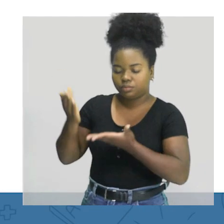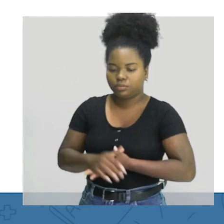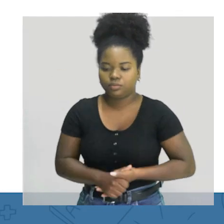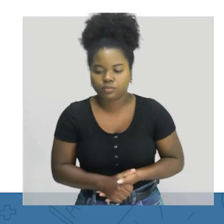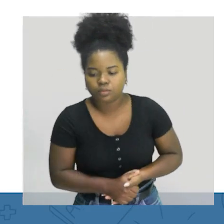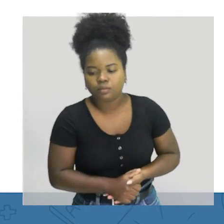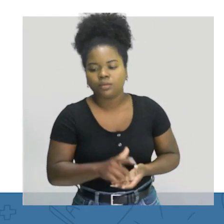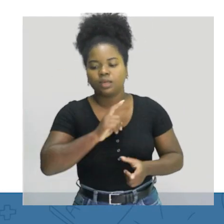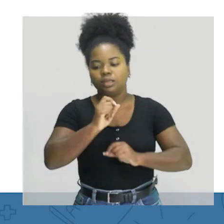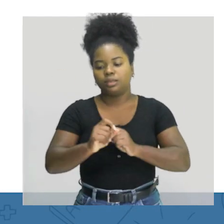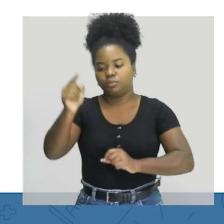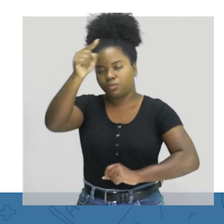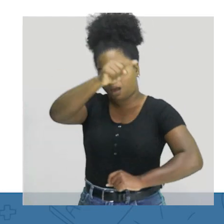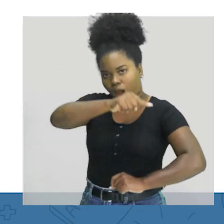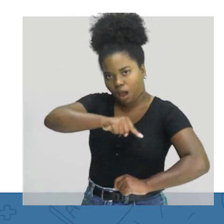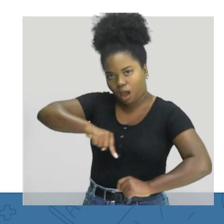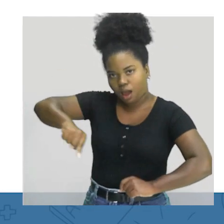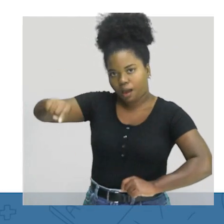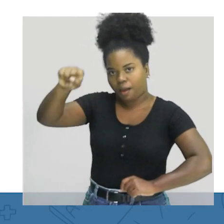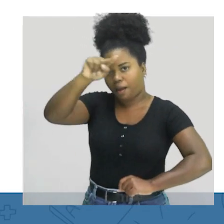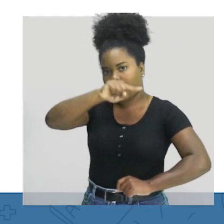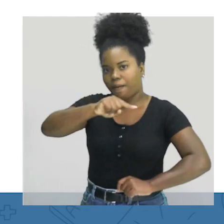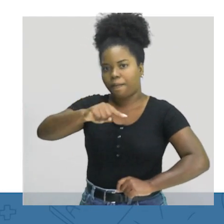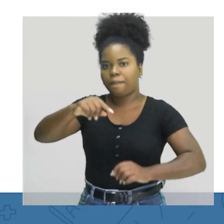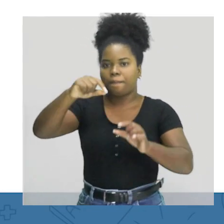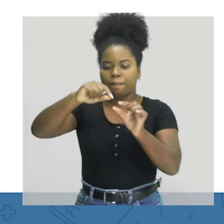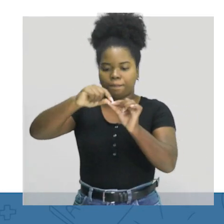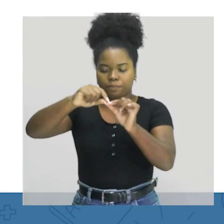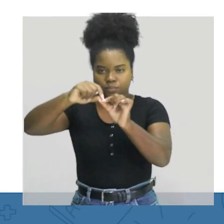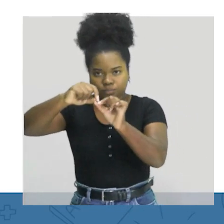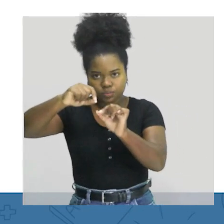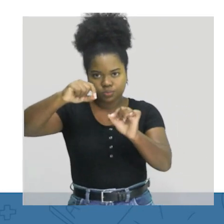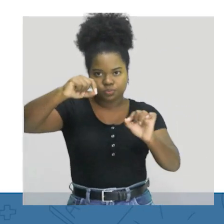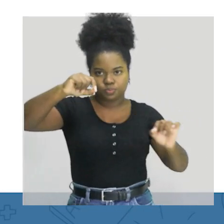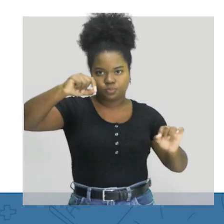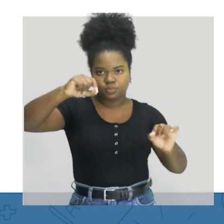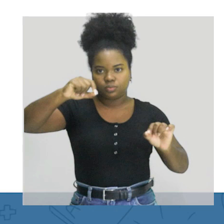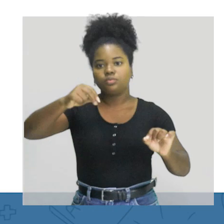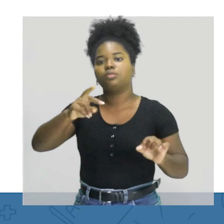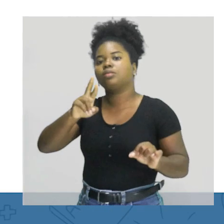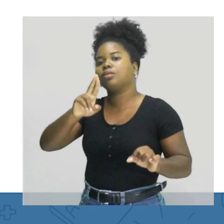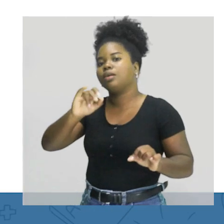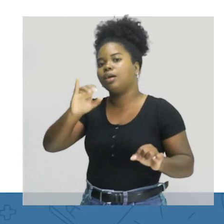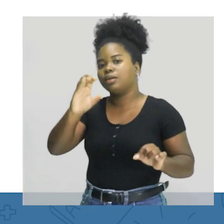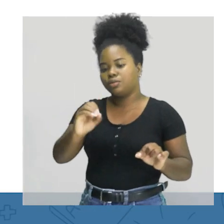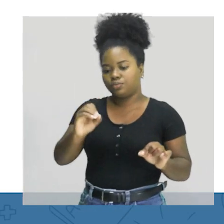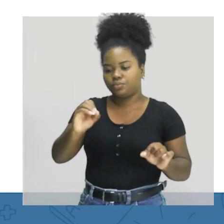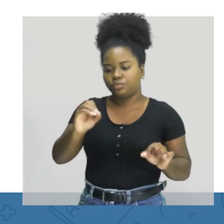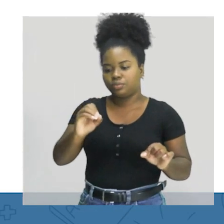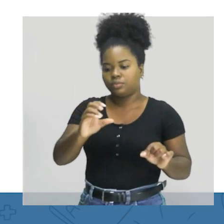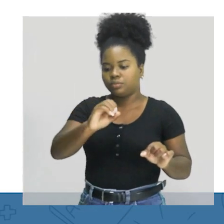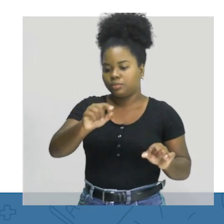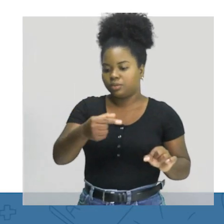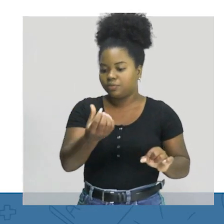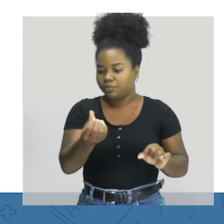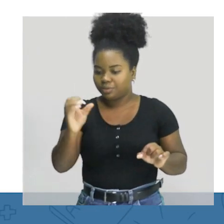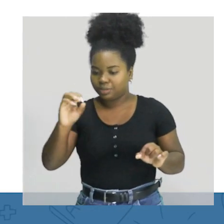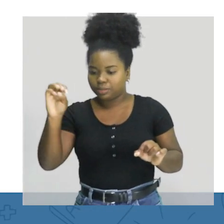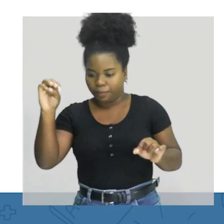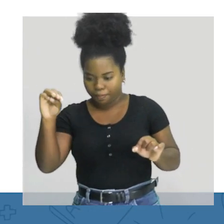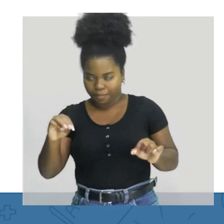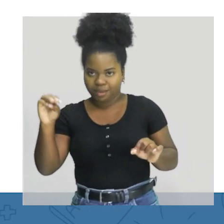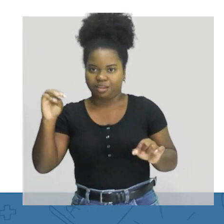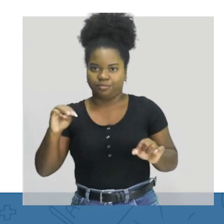Considere que o raio externo de cada cano da imagem seja 0,60 metros e que eles